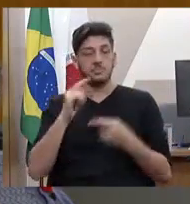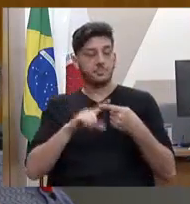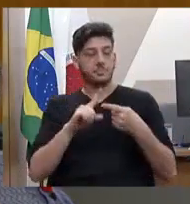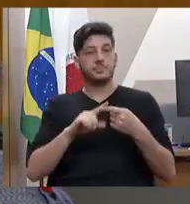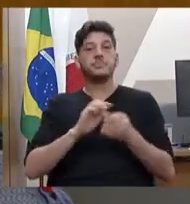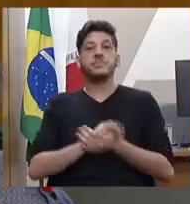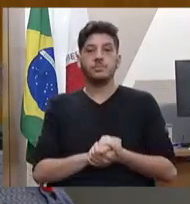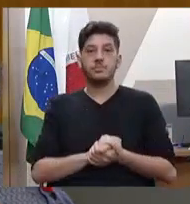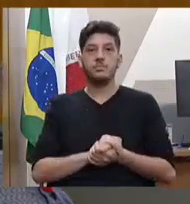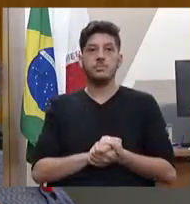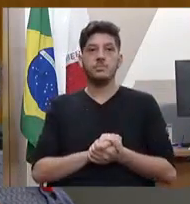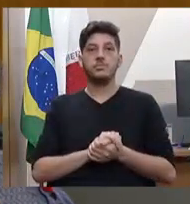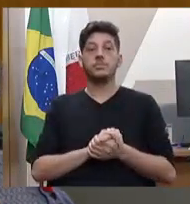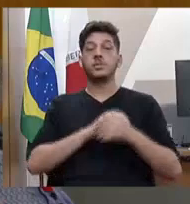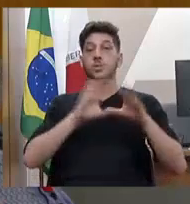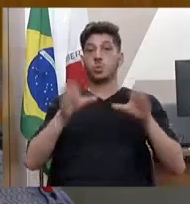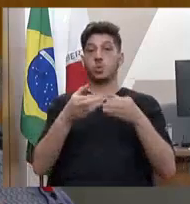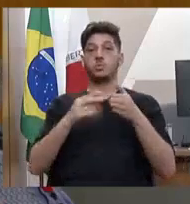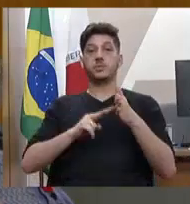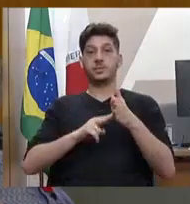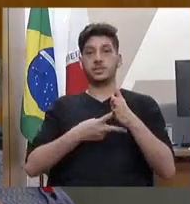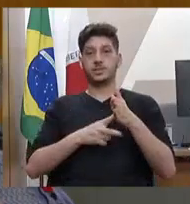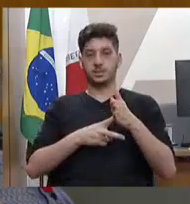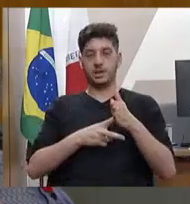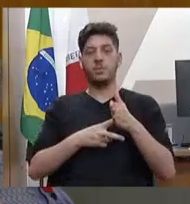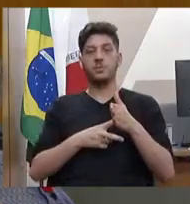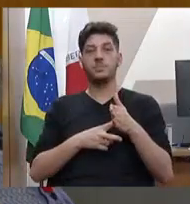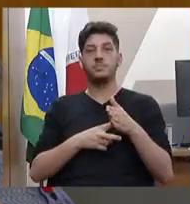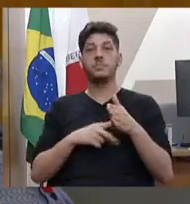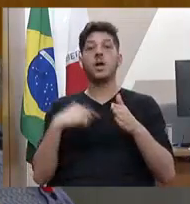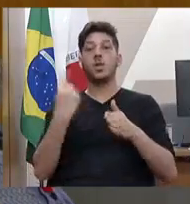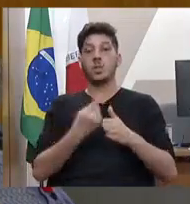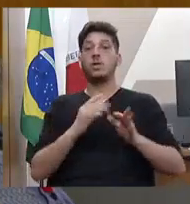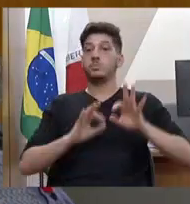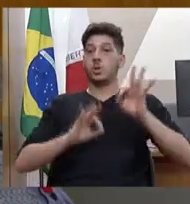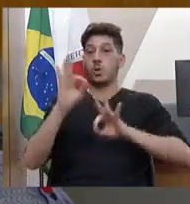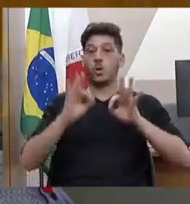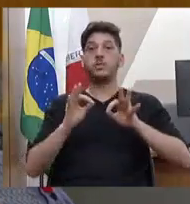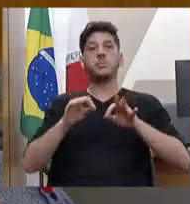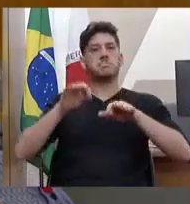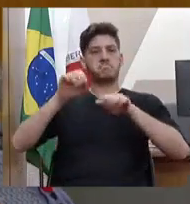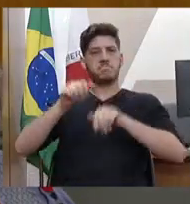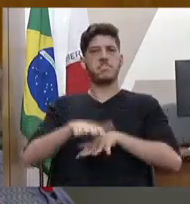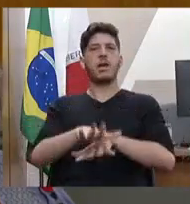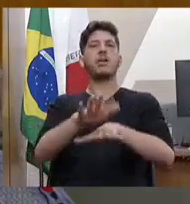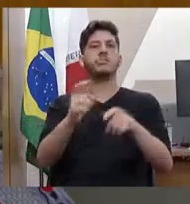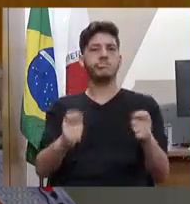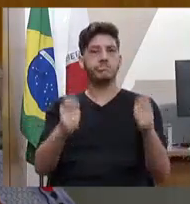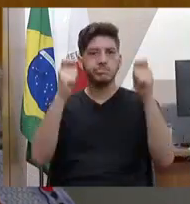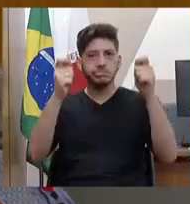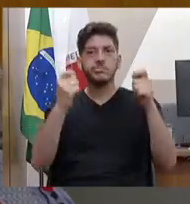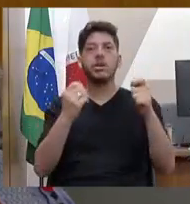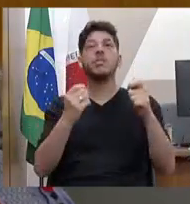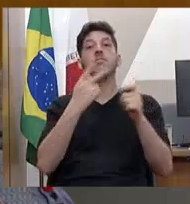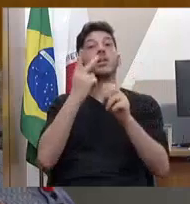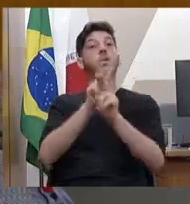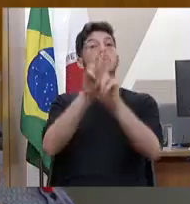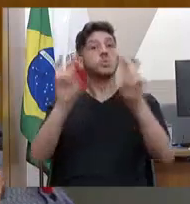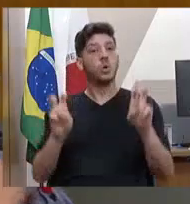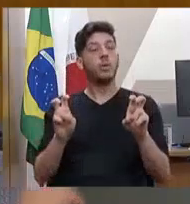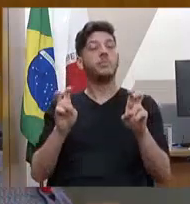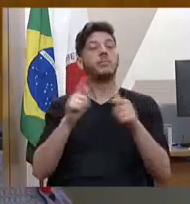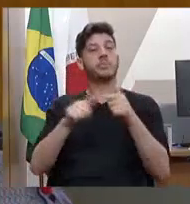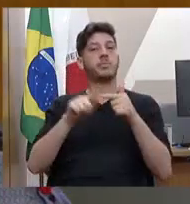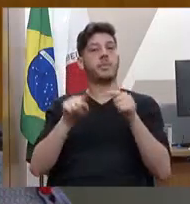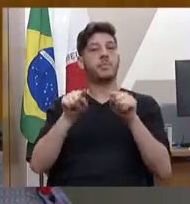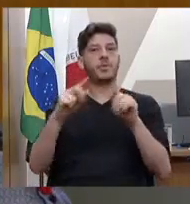as centrais sindicais e assiste nós fizemos um Manifesto sobre a situação que tá